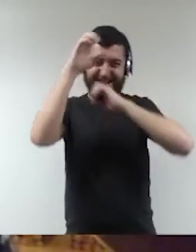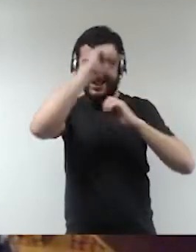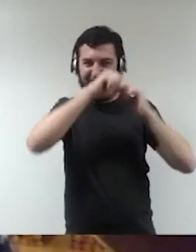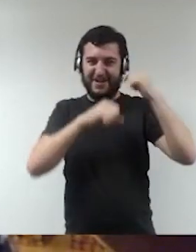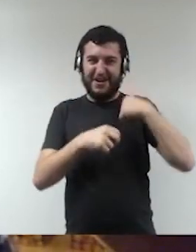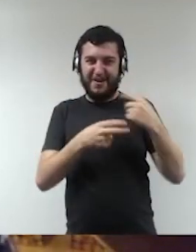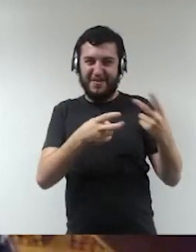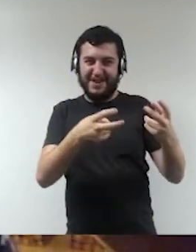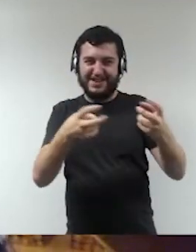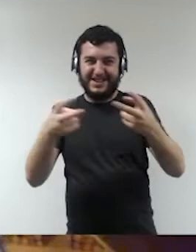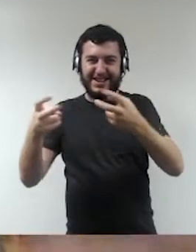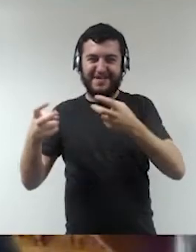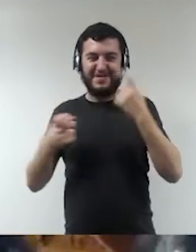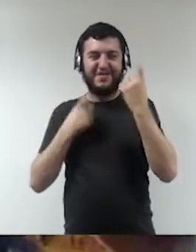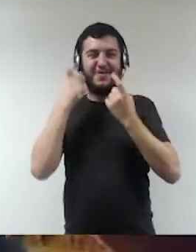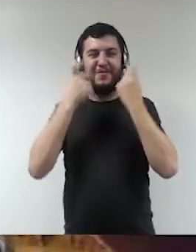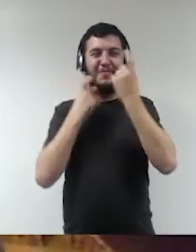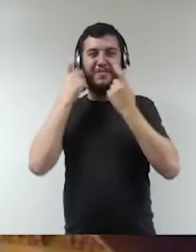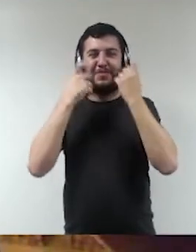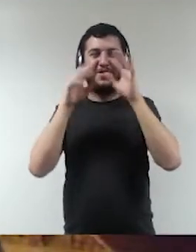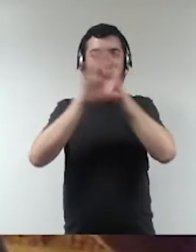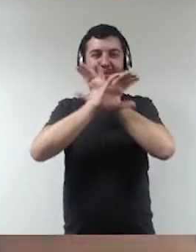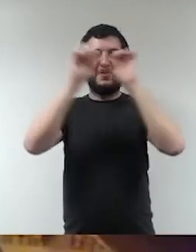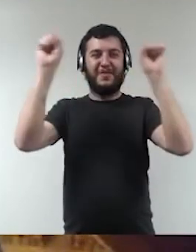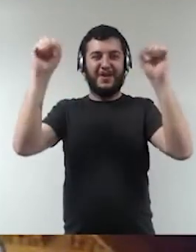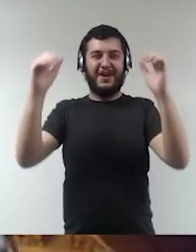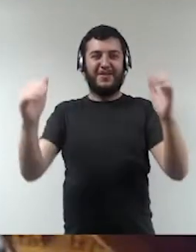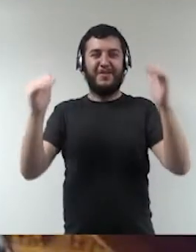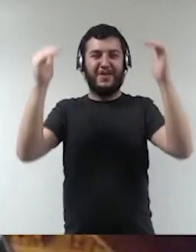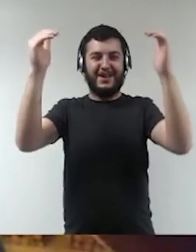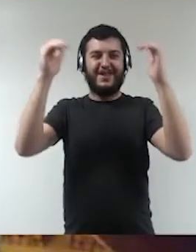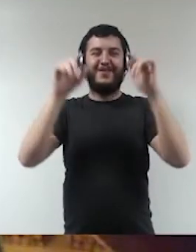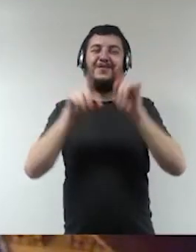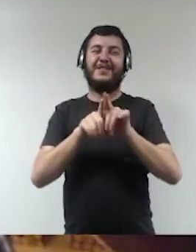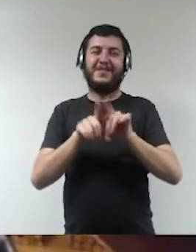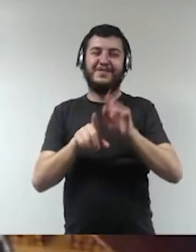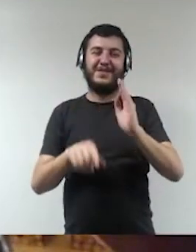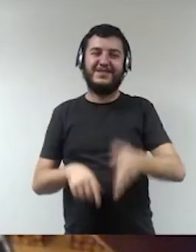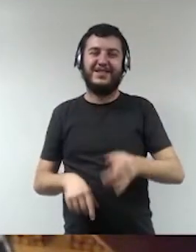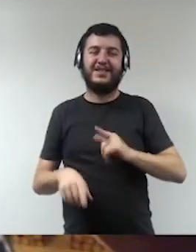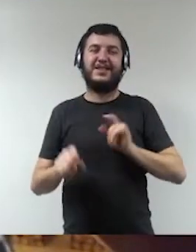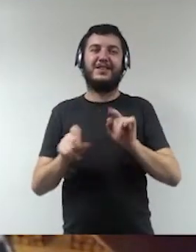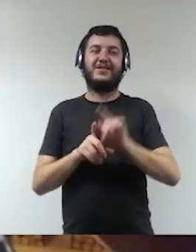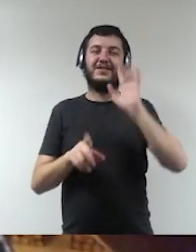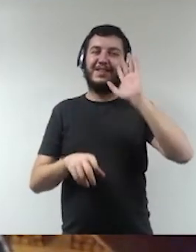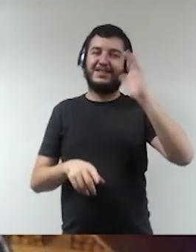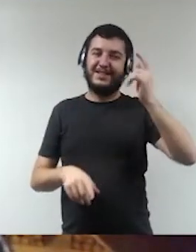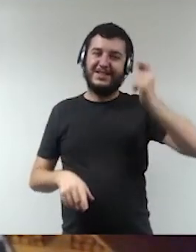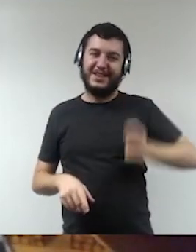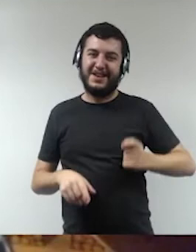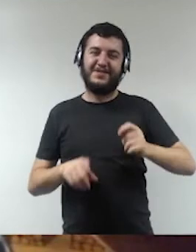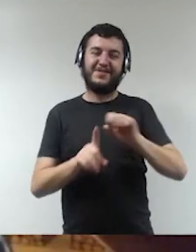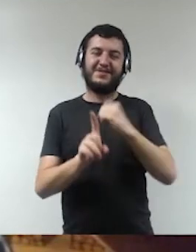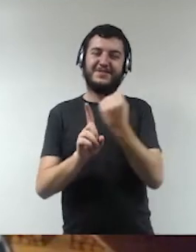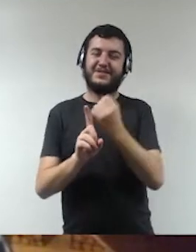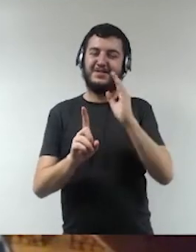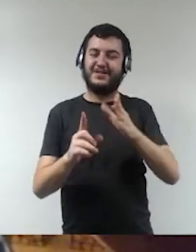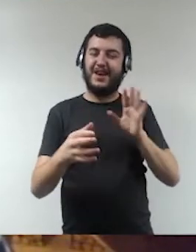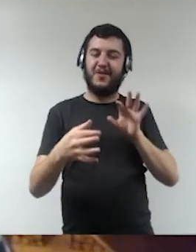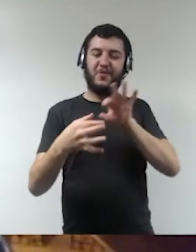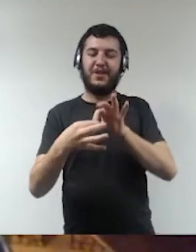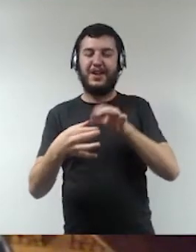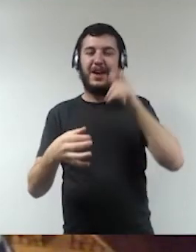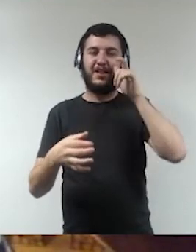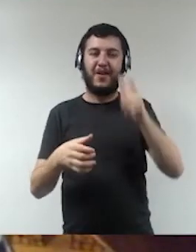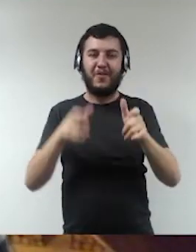vocês com as decisões, e claro, dos tribunais superiores, mas também as decisões com repercussões na sociedade, decisões muito ligadas ao